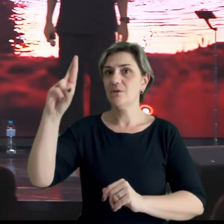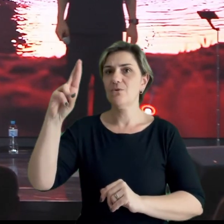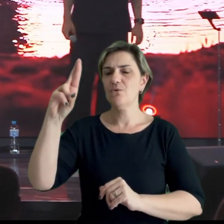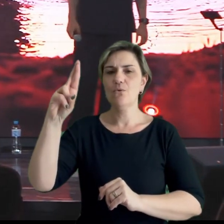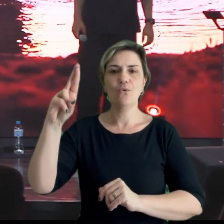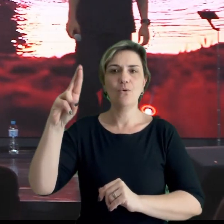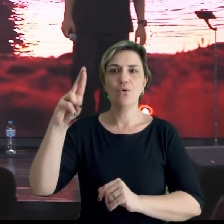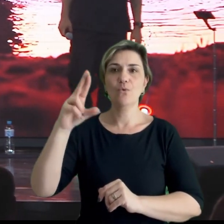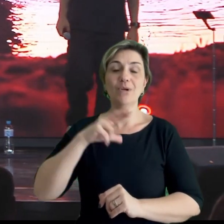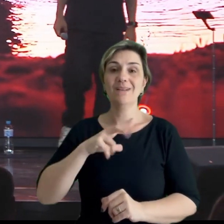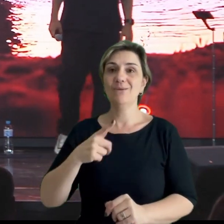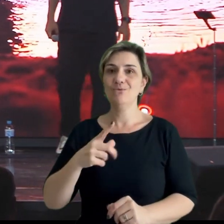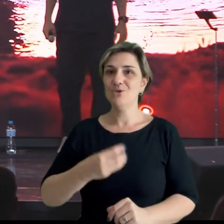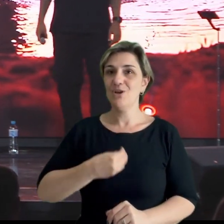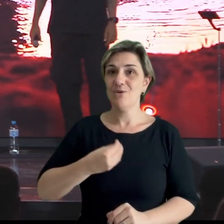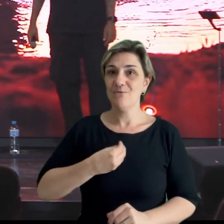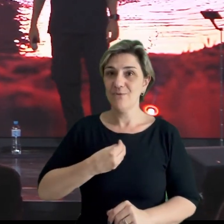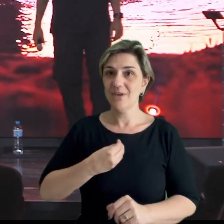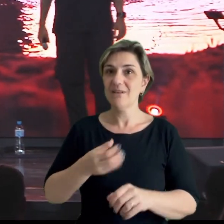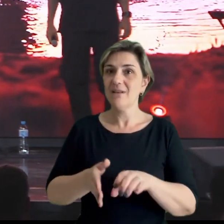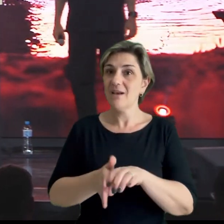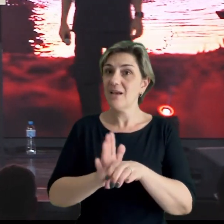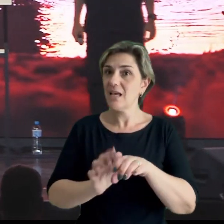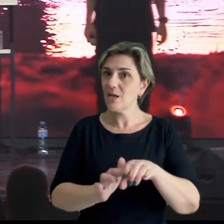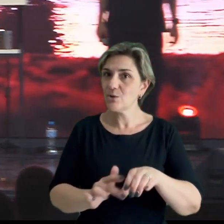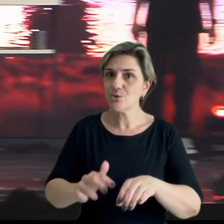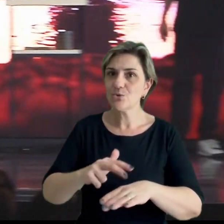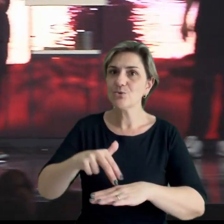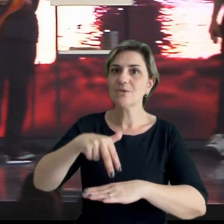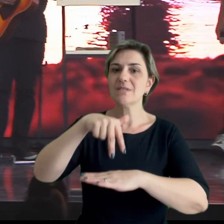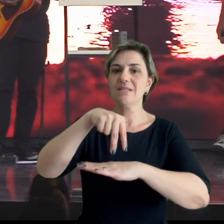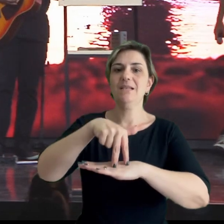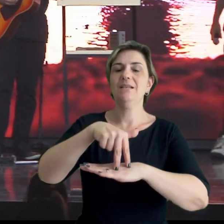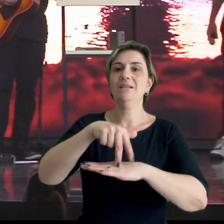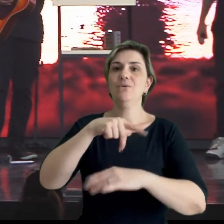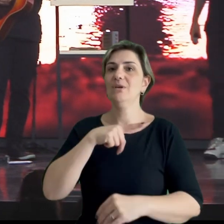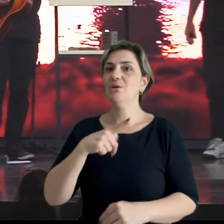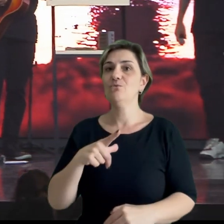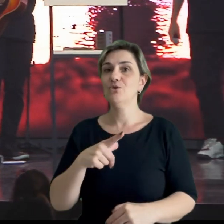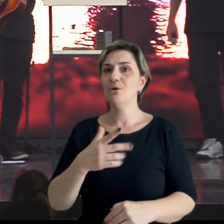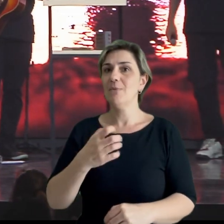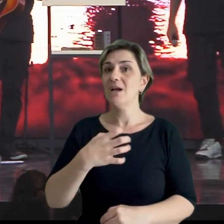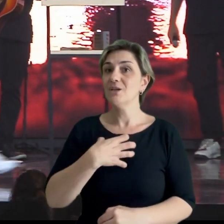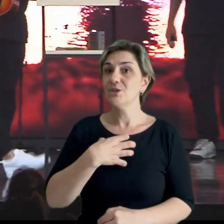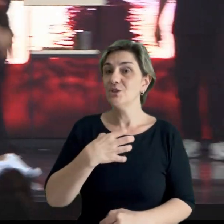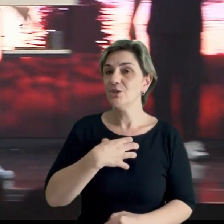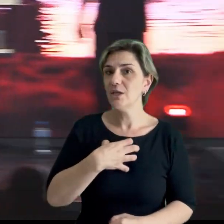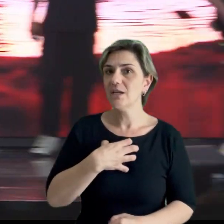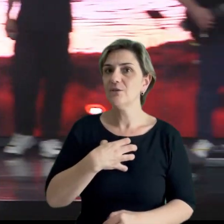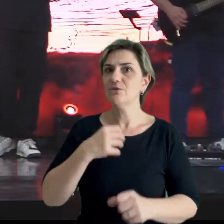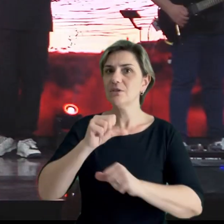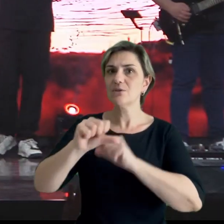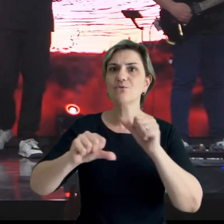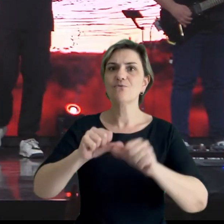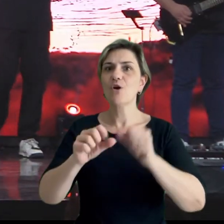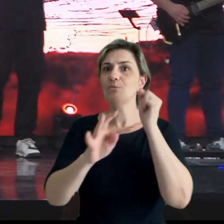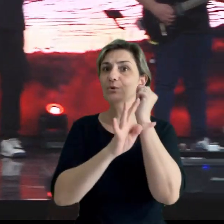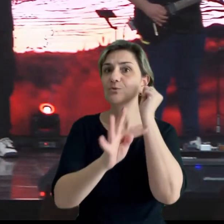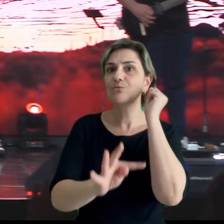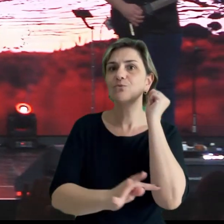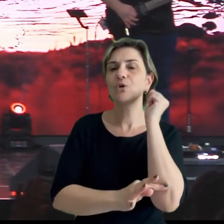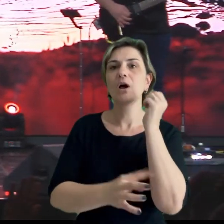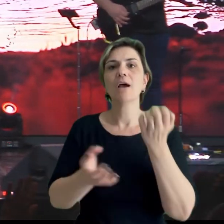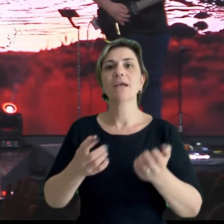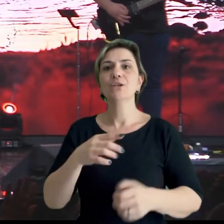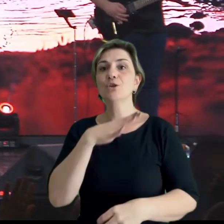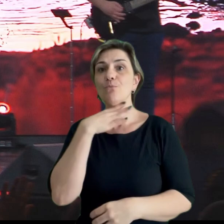aquilo que estava sem vida ressuscita. Aquilo que não tinha mais jeito se torna um testemunho. Aquilo que tinha morrido agora se